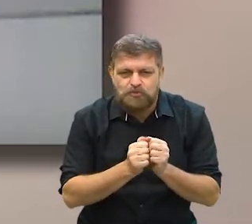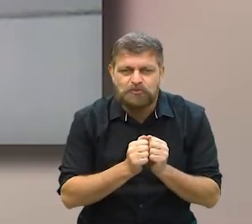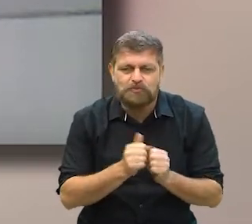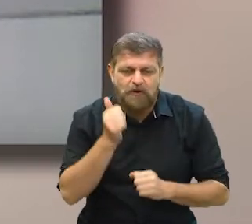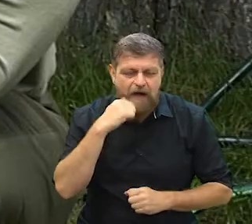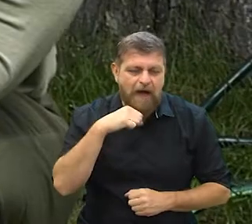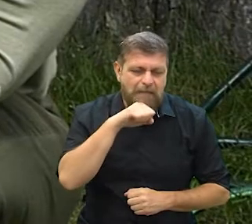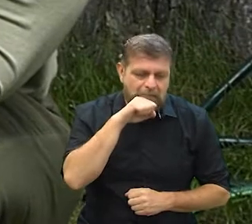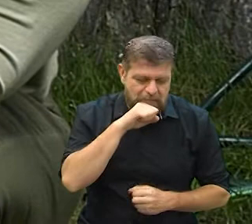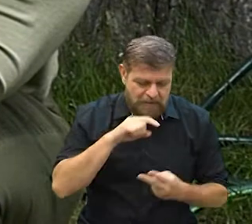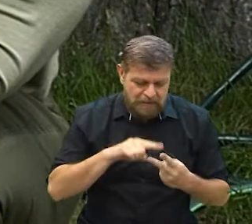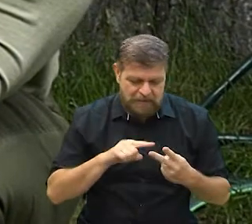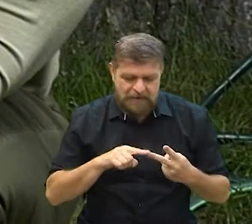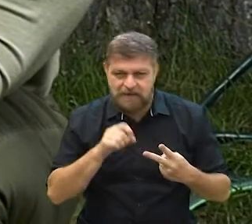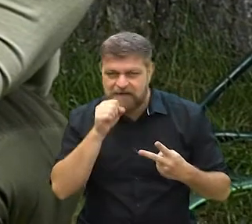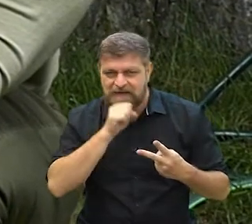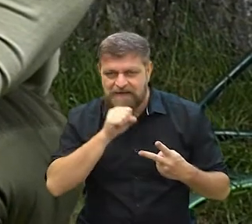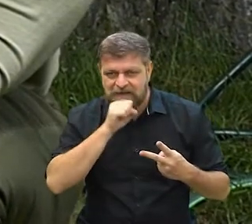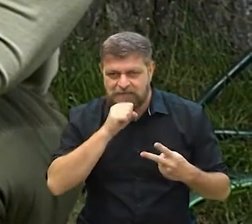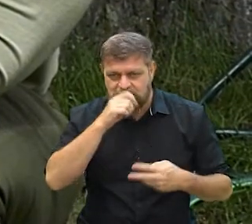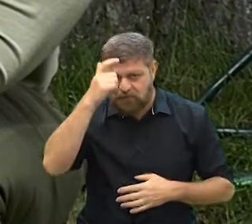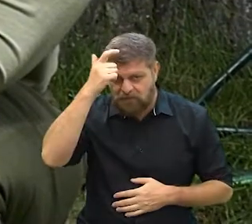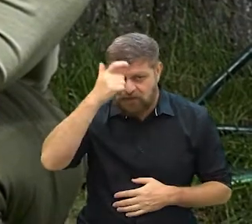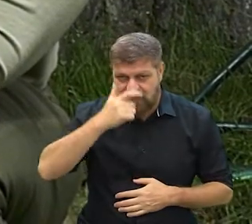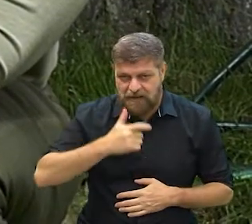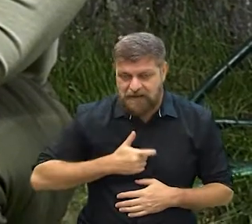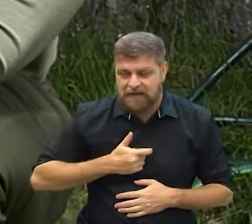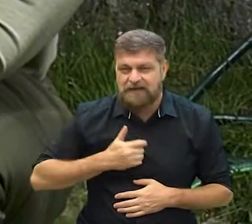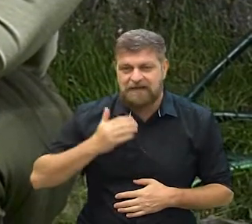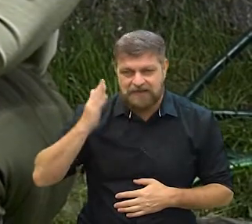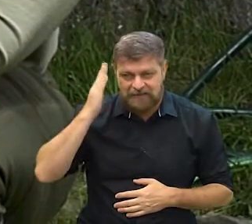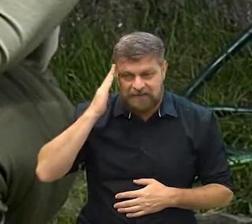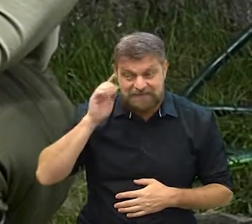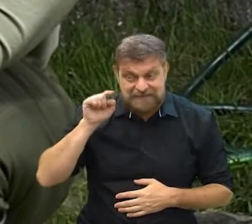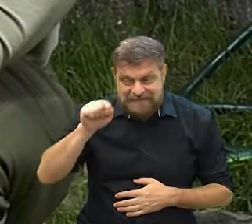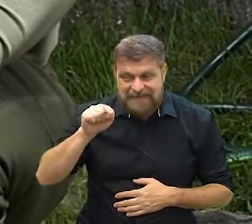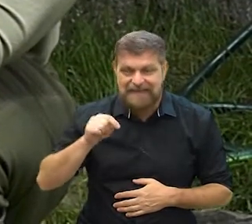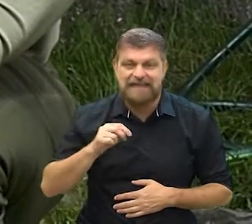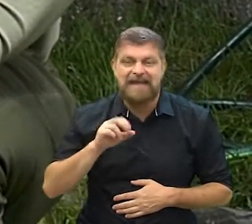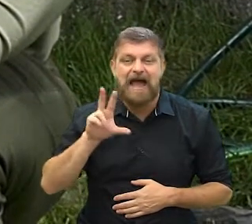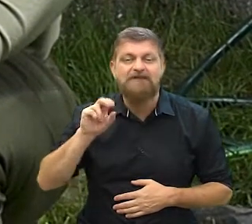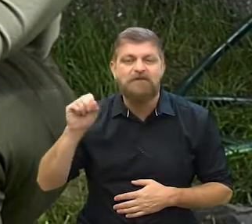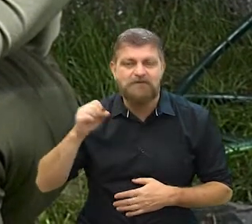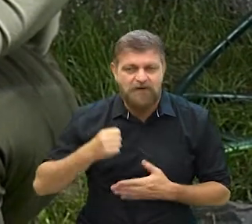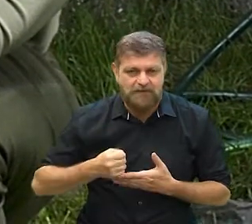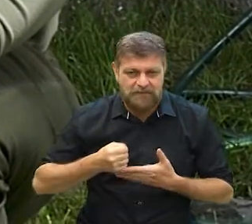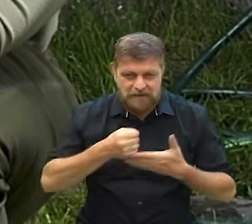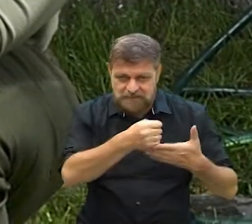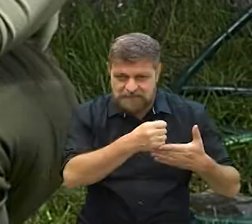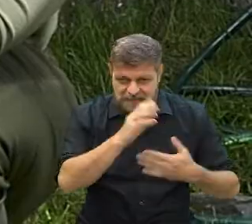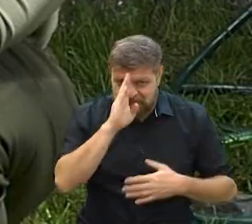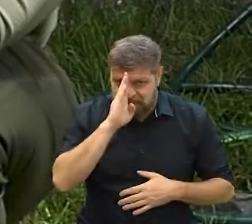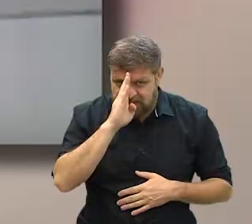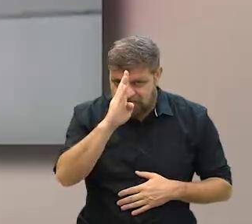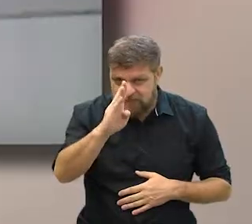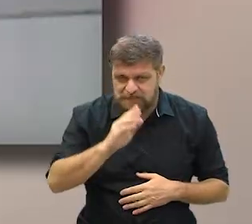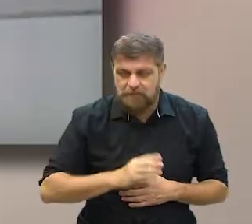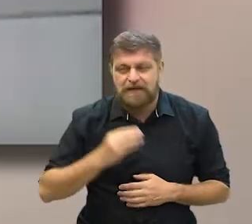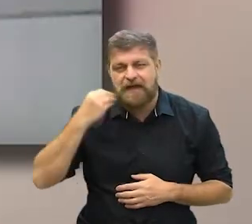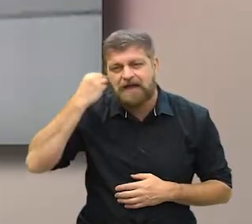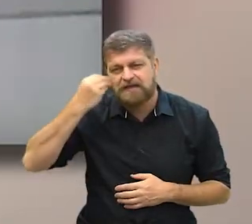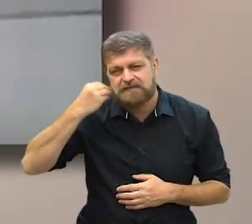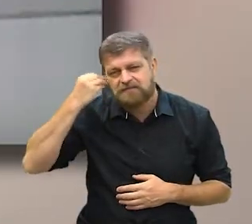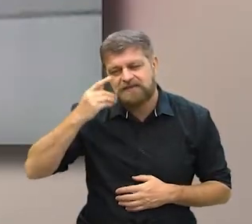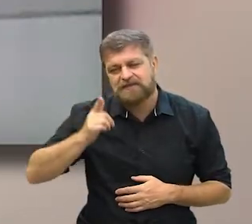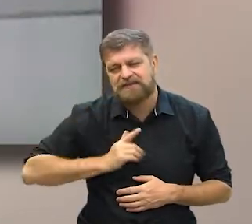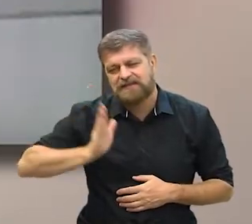nossa, a avó, nesse momento, é fundamental, né? Eu acho, assim, prezo muito a ajuda